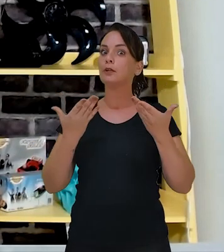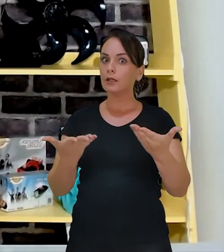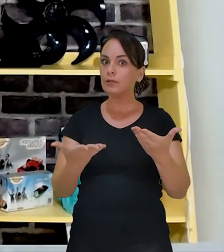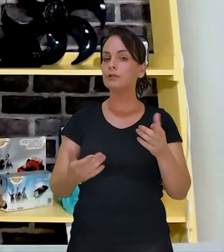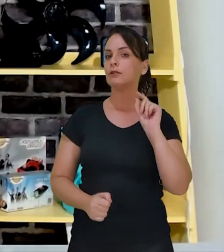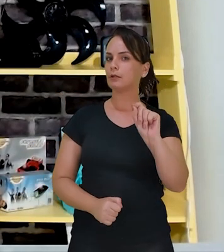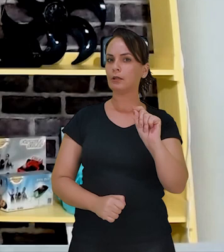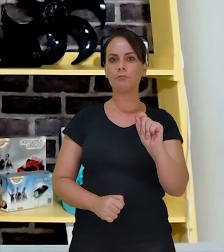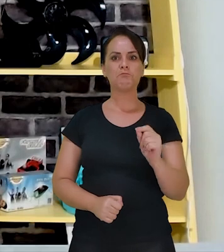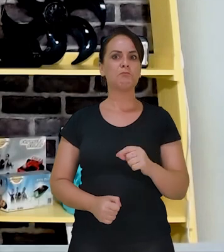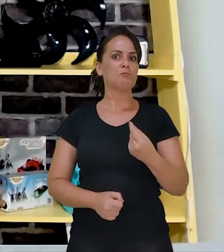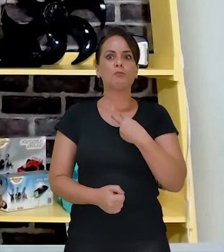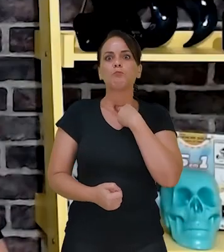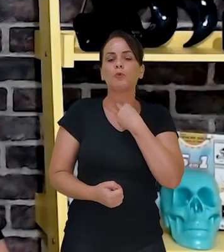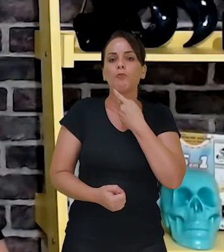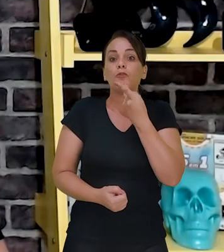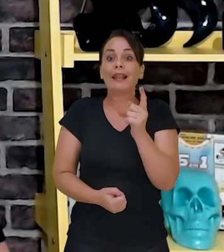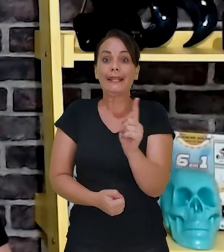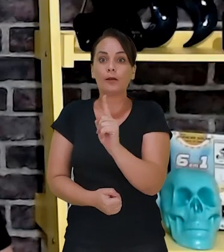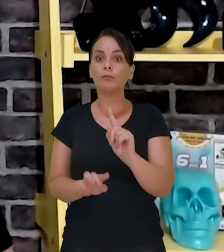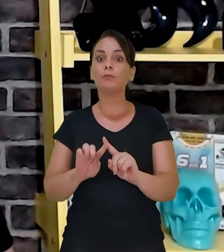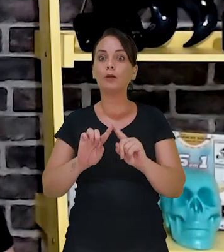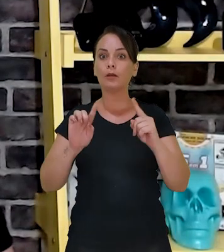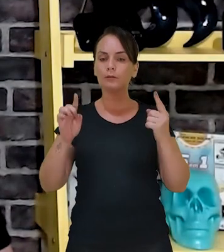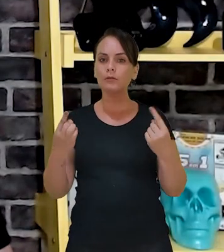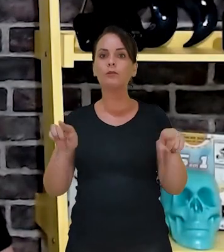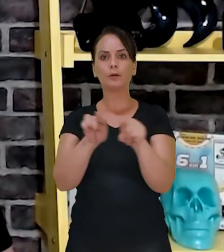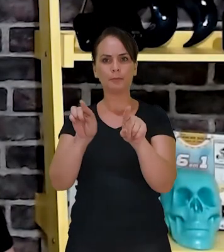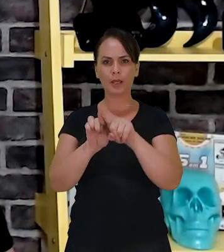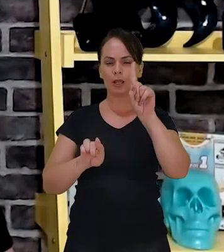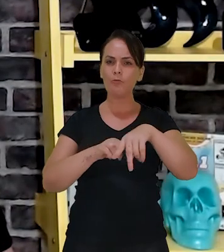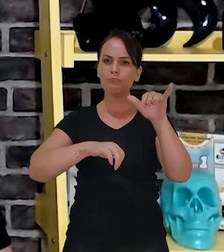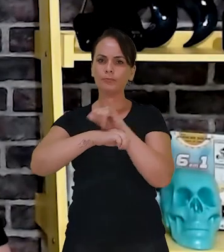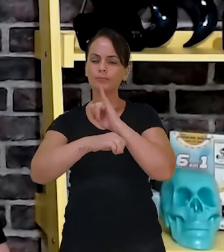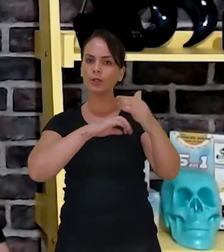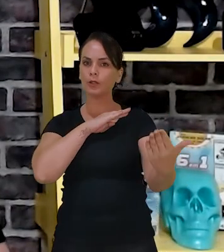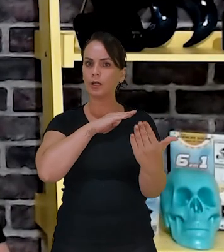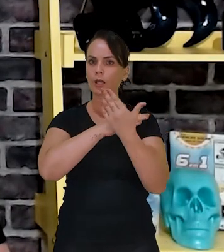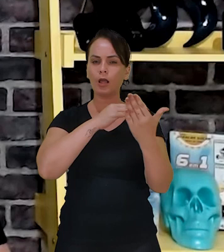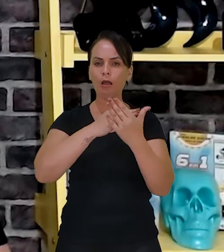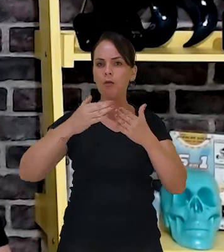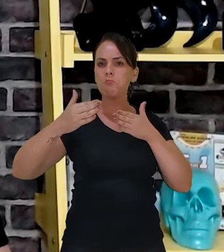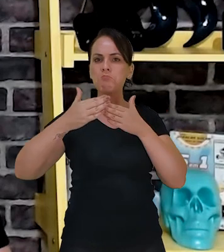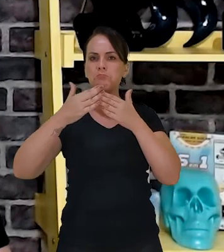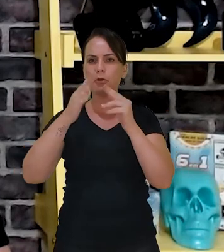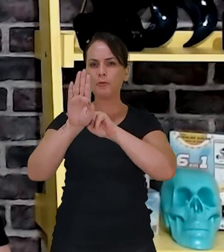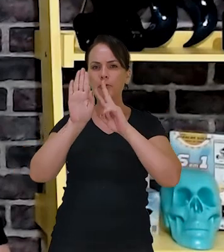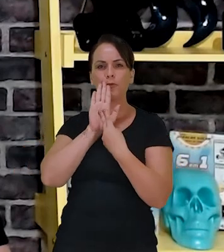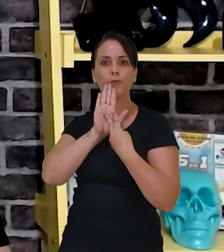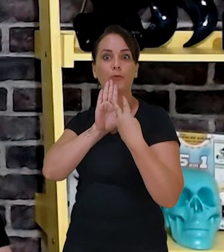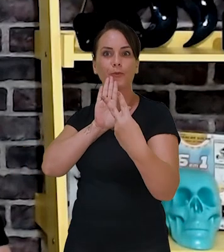isso é inegável. E além disso, é uma ferramenta que ajuda a romper a